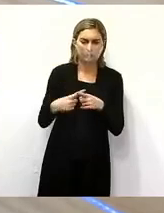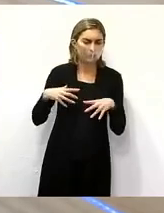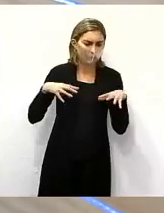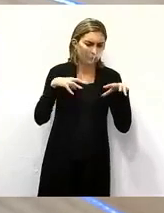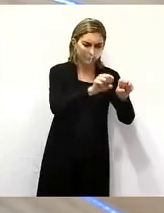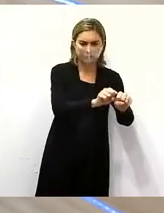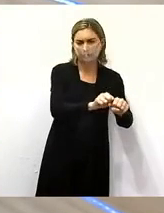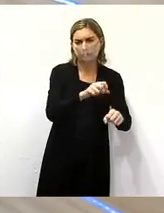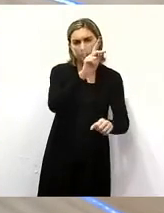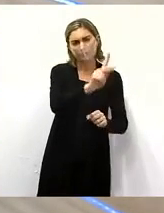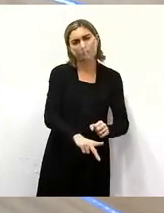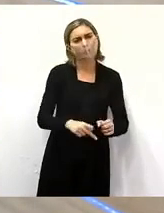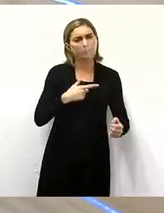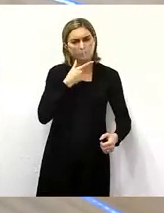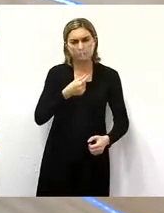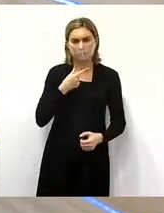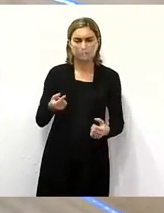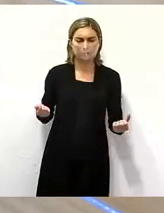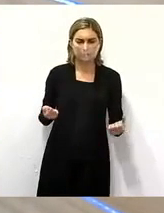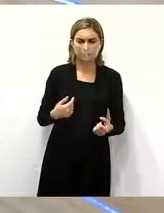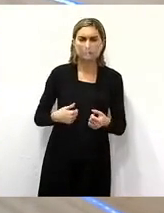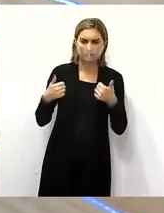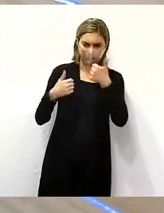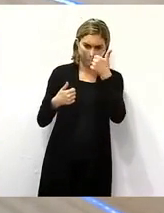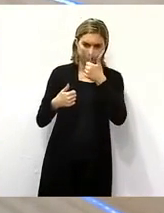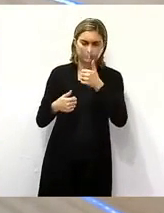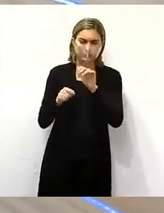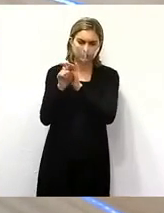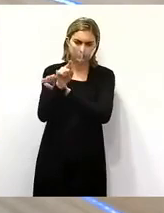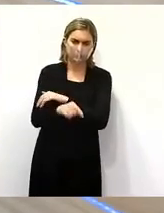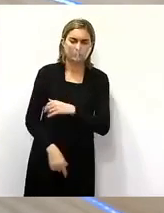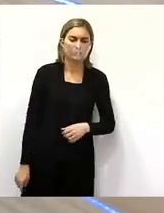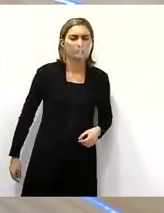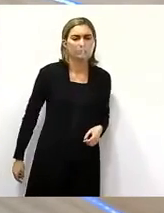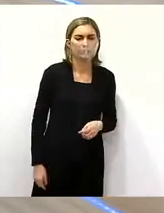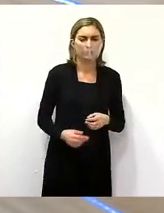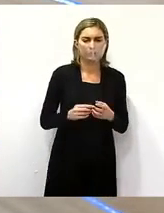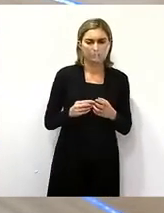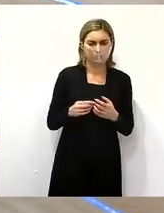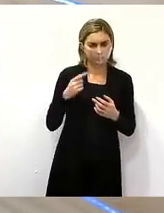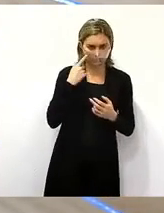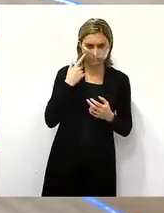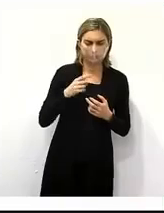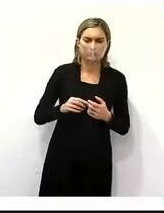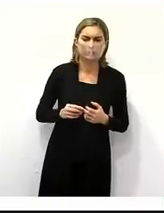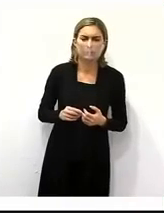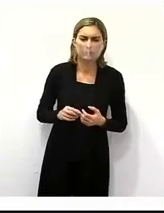próprio homem. Então, vamos para a primeira questão. Acompanhe aí na sua tela. Acompanhe.